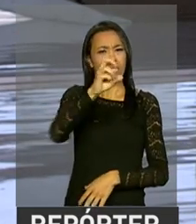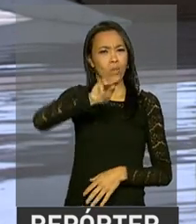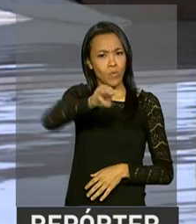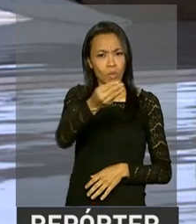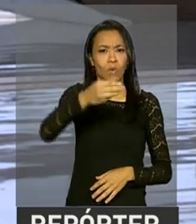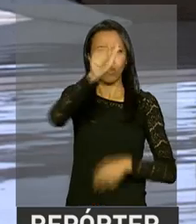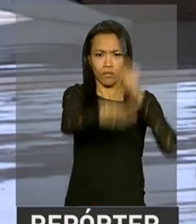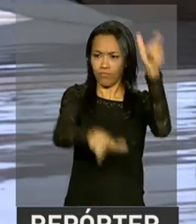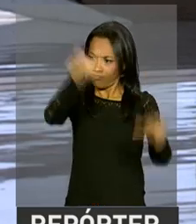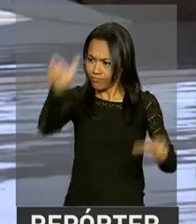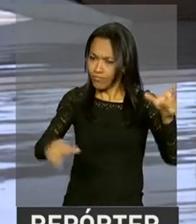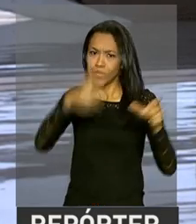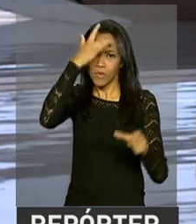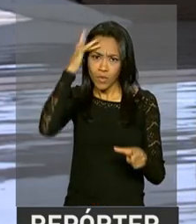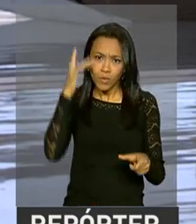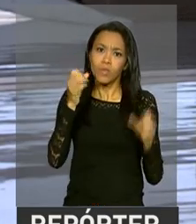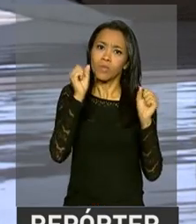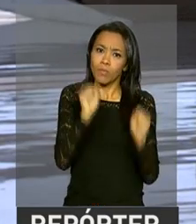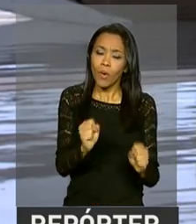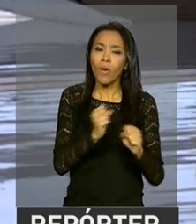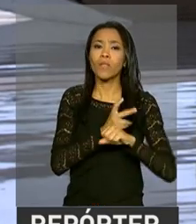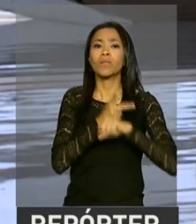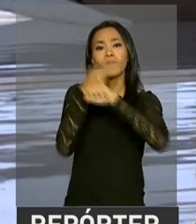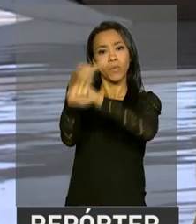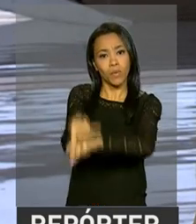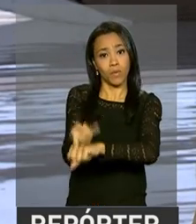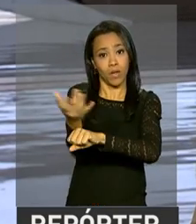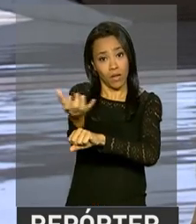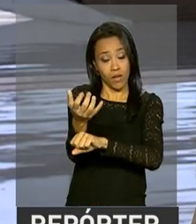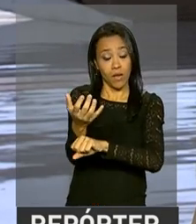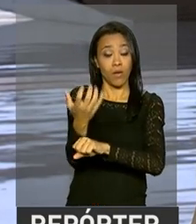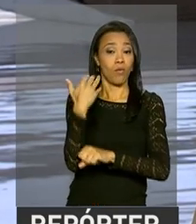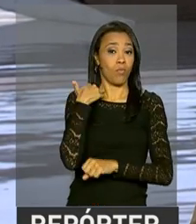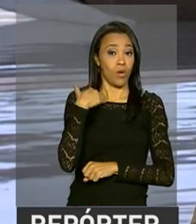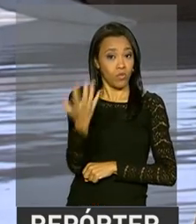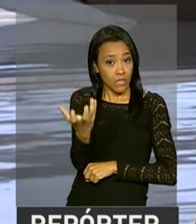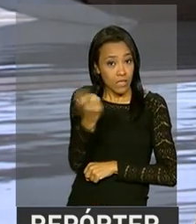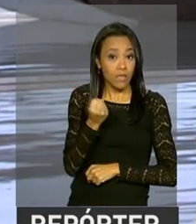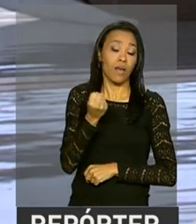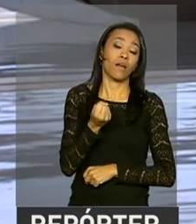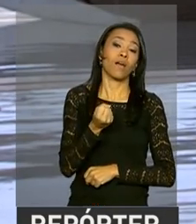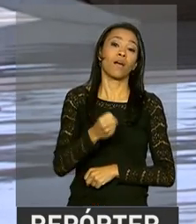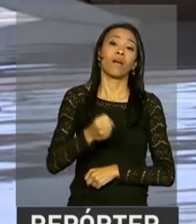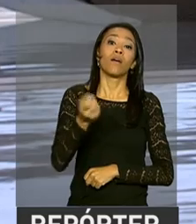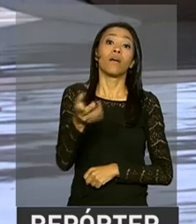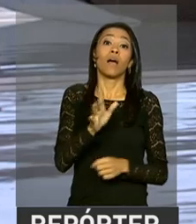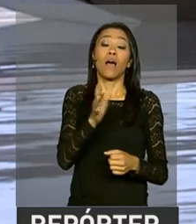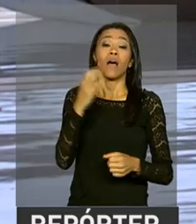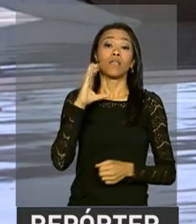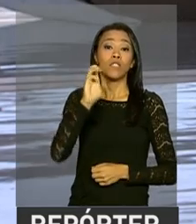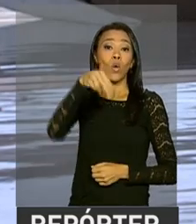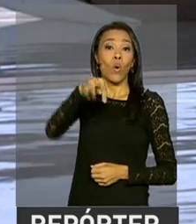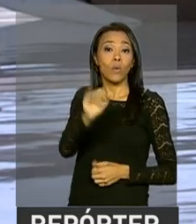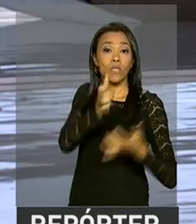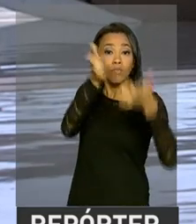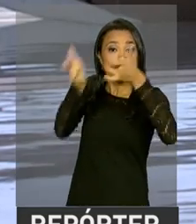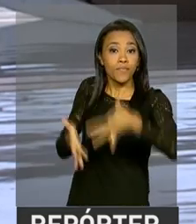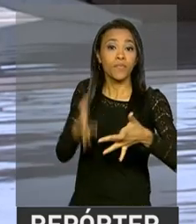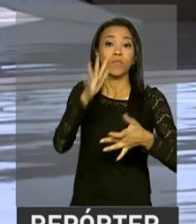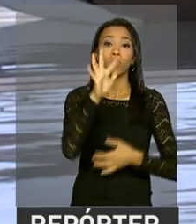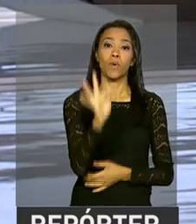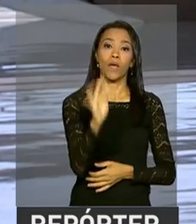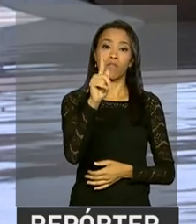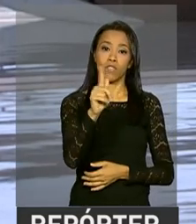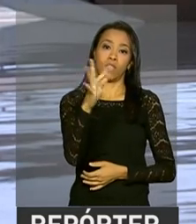trabalhadores que podem aí retirar o dinheiro das contas inativas do FGTS nesse primeiro